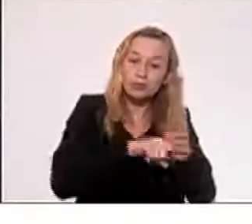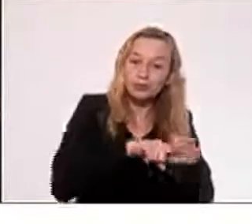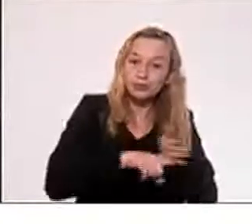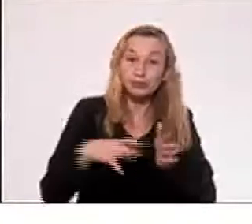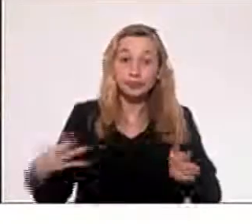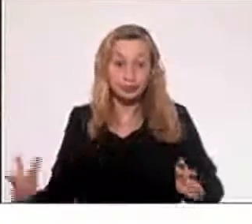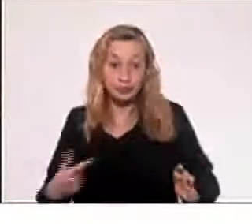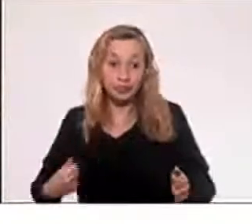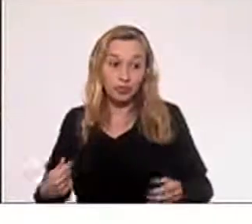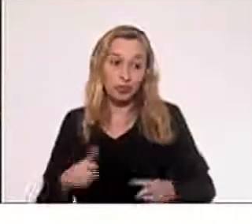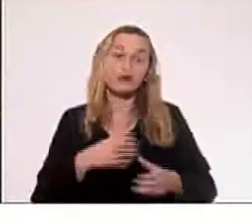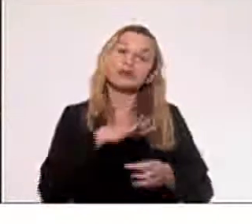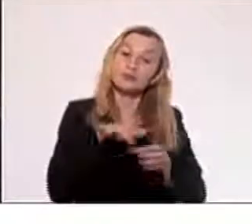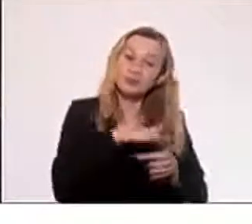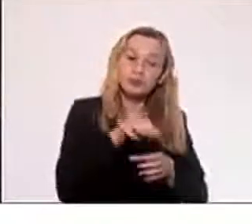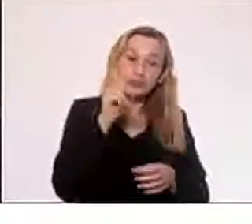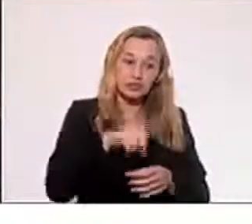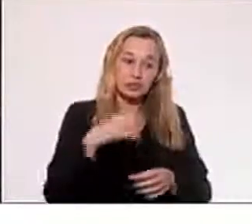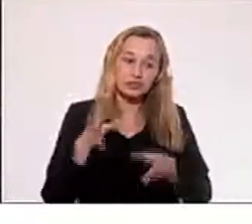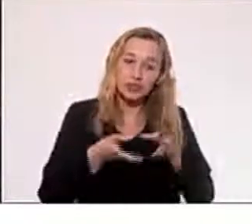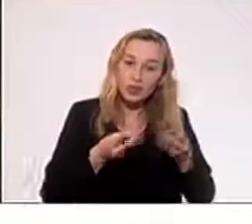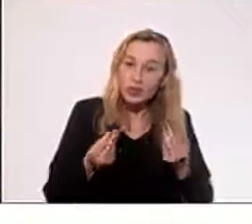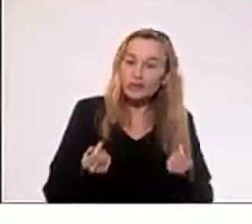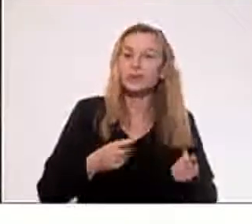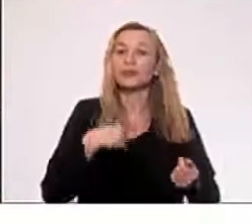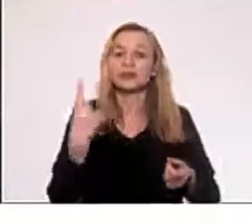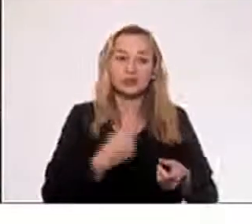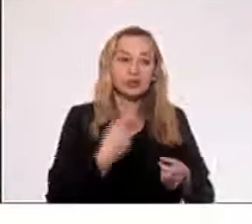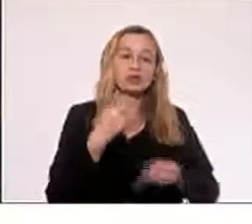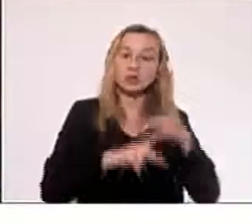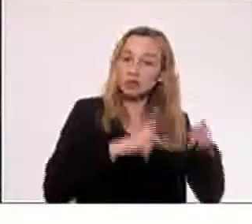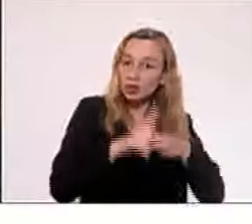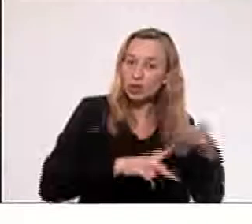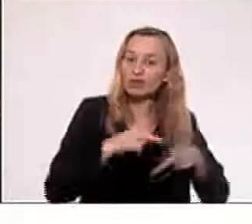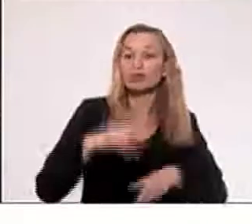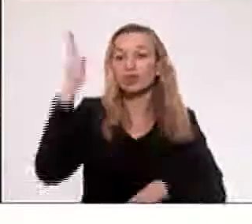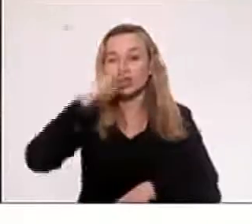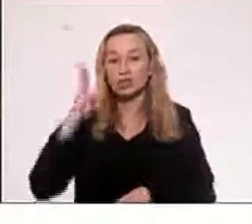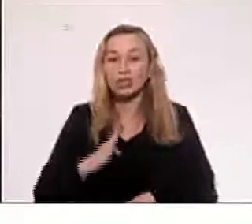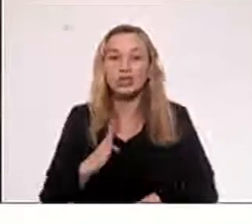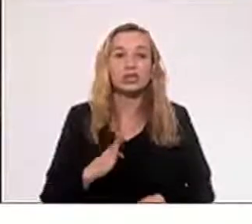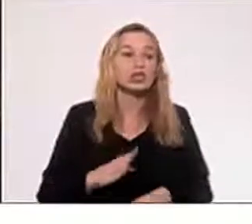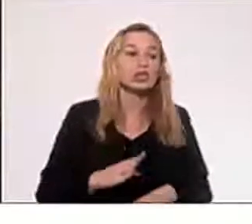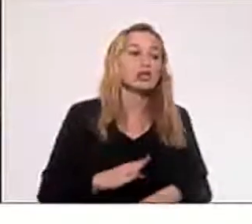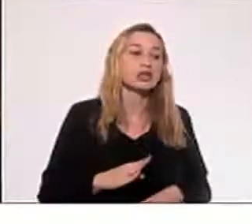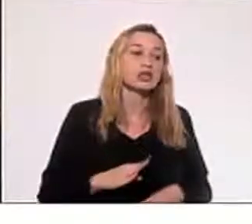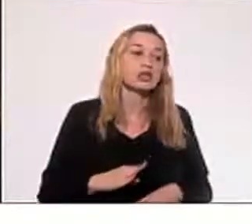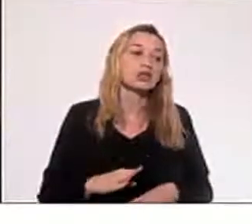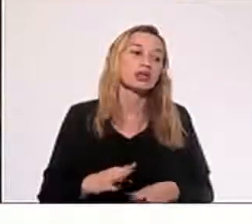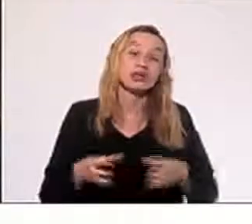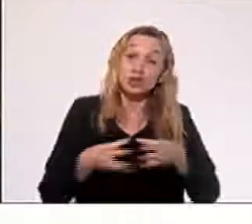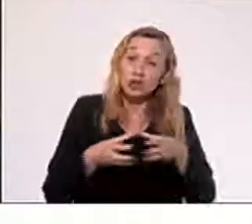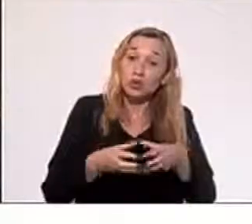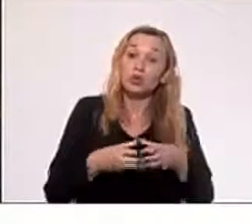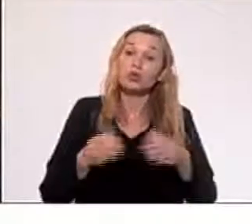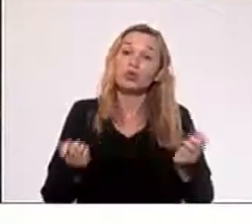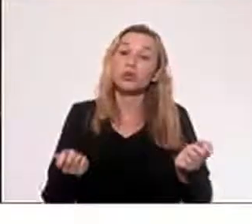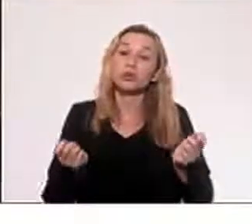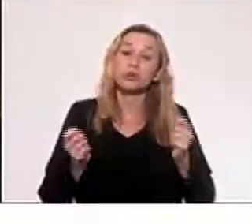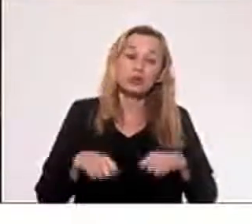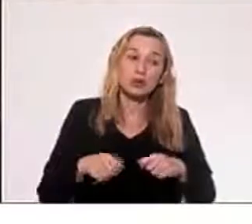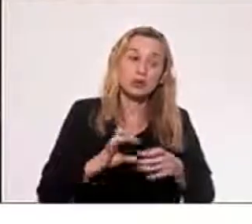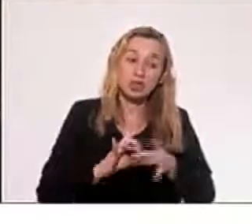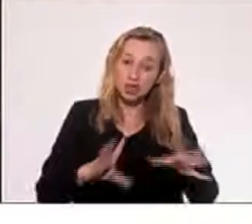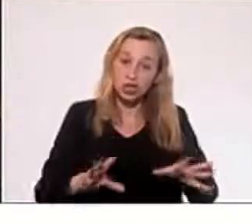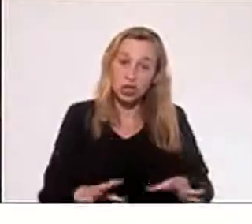qualidade nessa área que é tão sensível para a nossa população, para a população brasileira. Essa rede permitirá